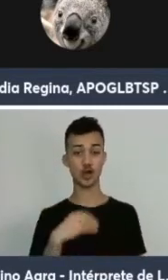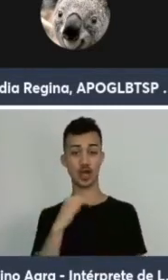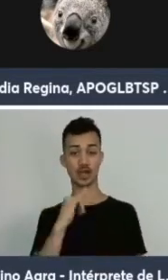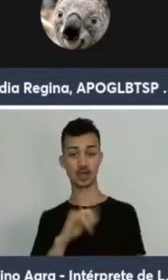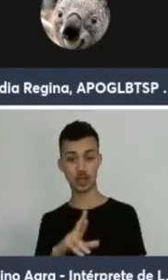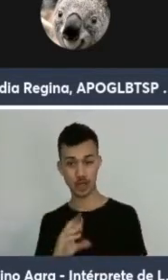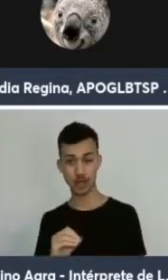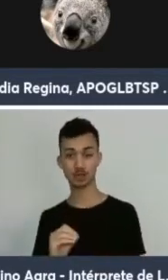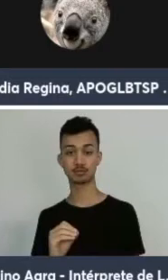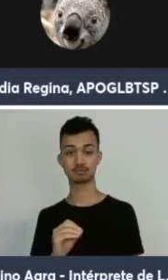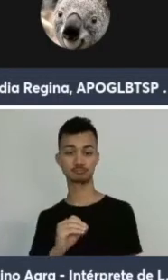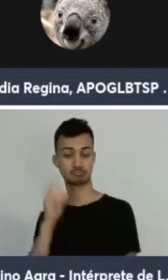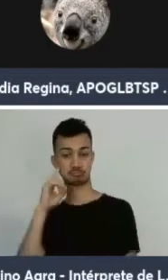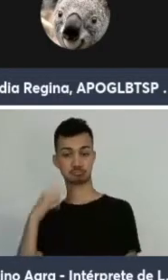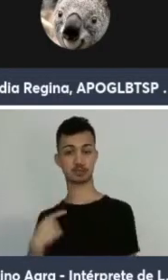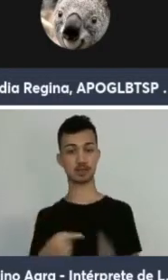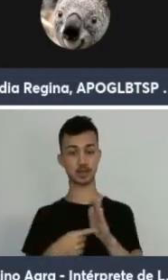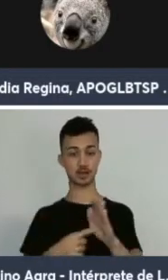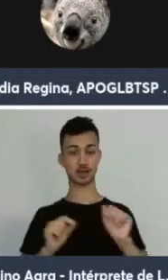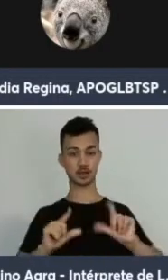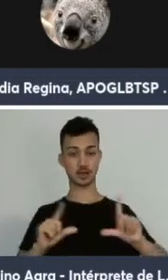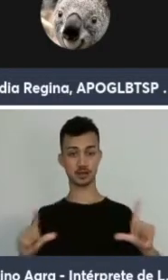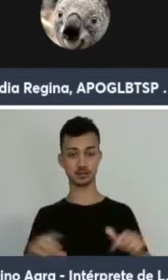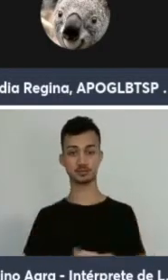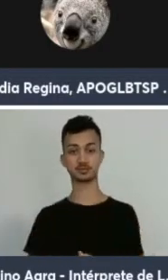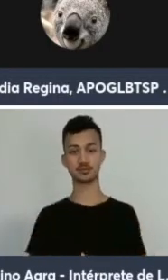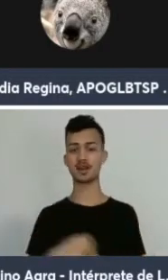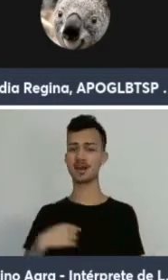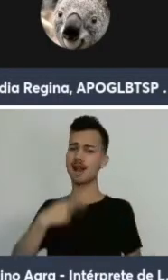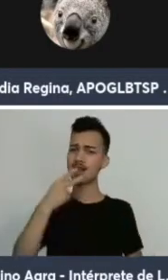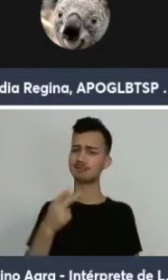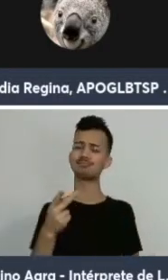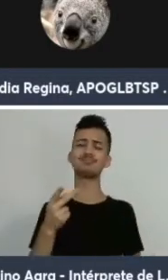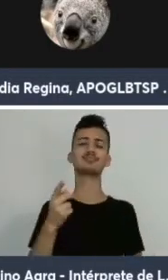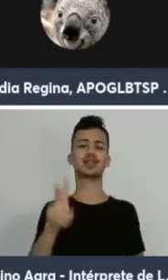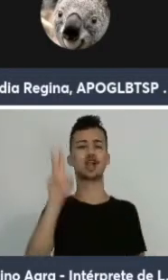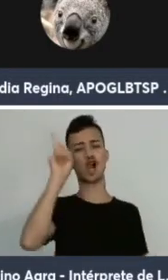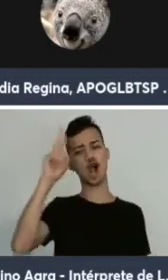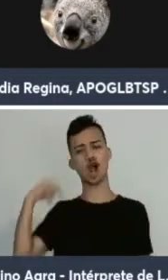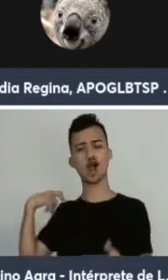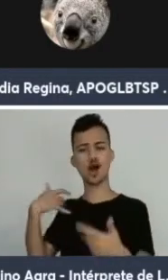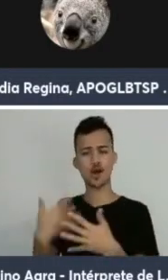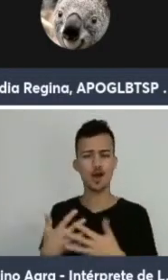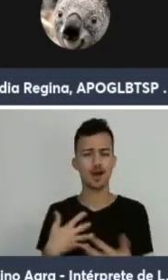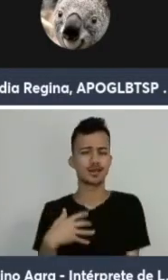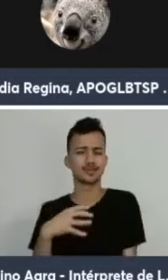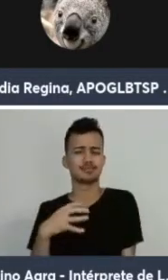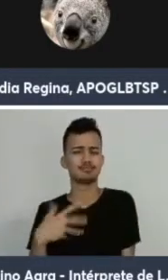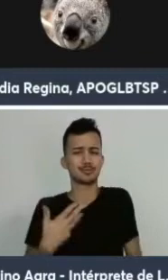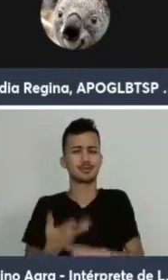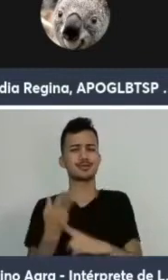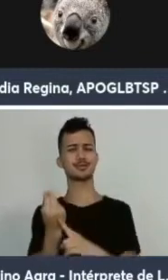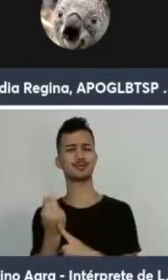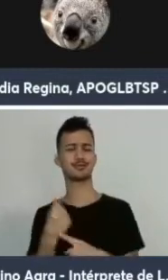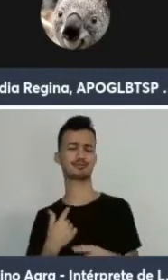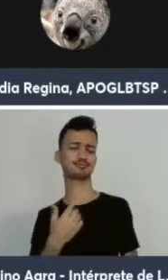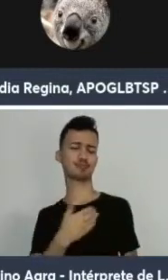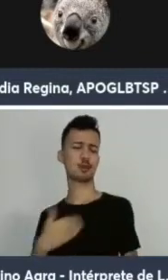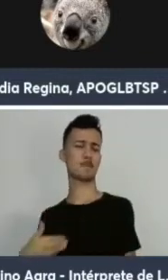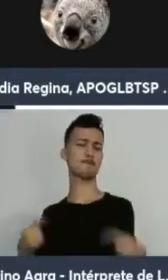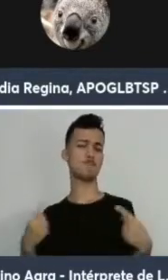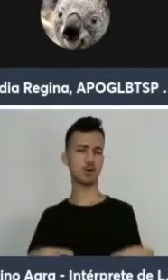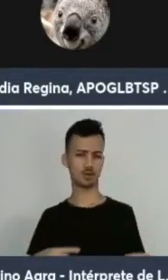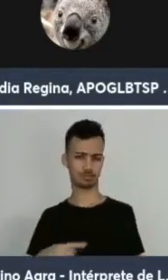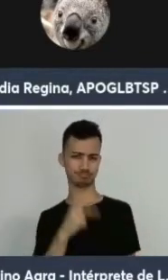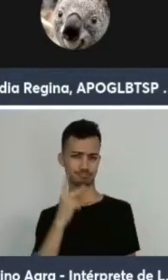se apresentar e poder contar um pouco da sua trajetória artística, política, para a gente.